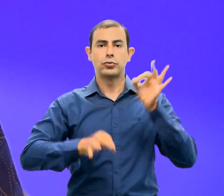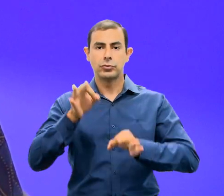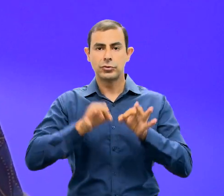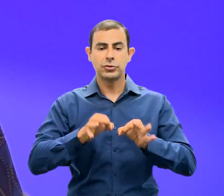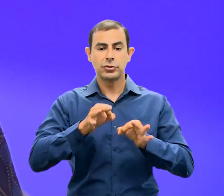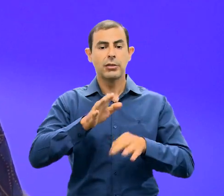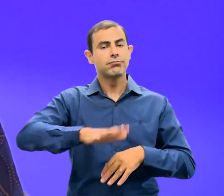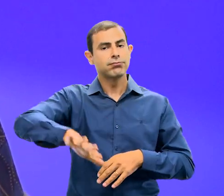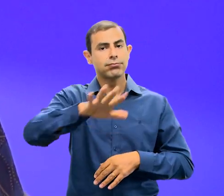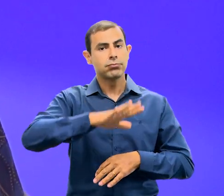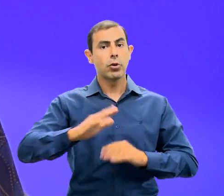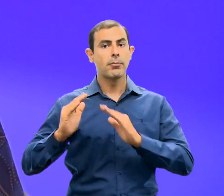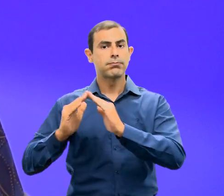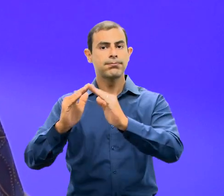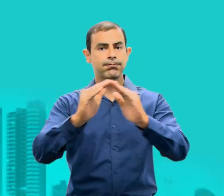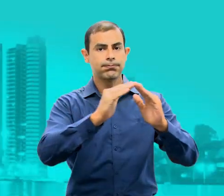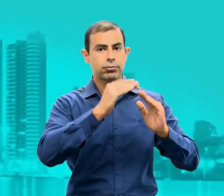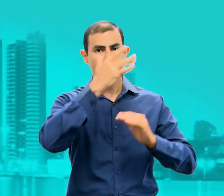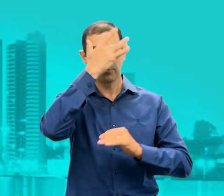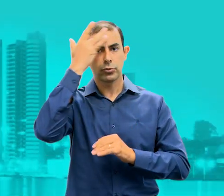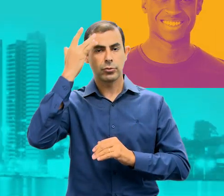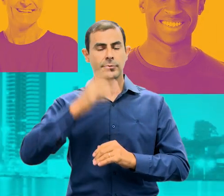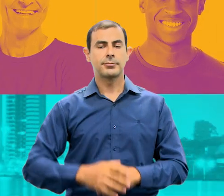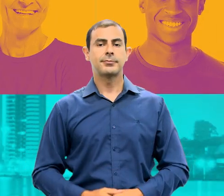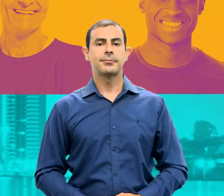moradores. Vamos acompanhar a reportagem.